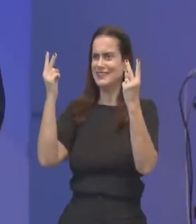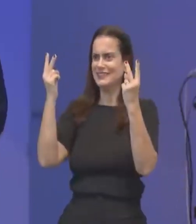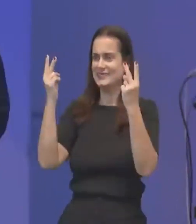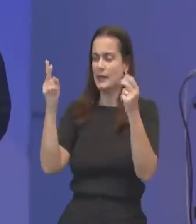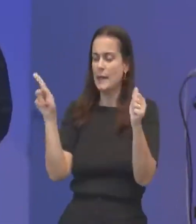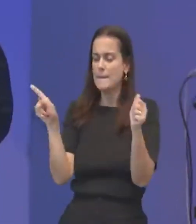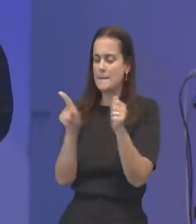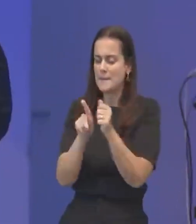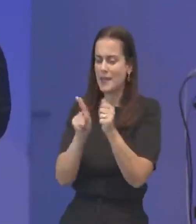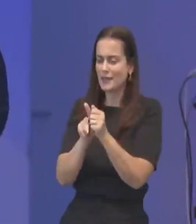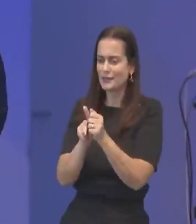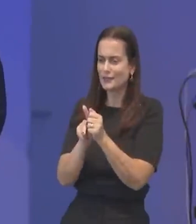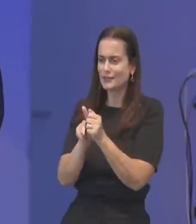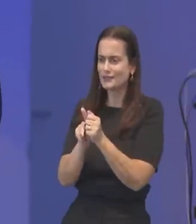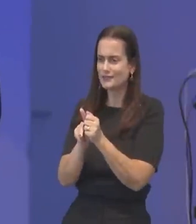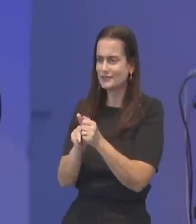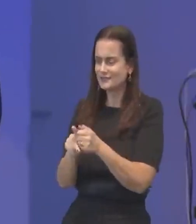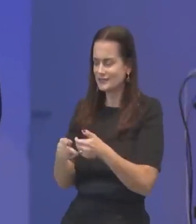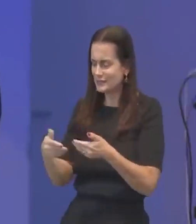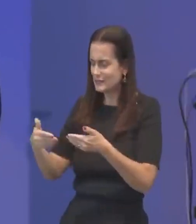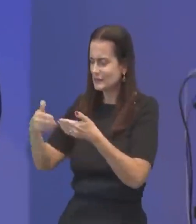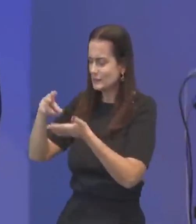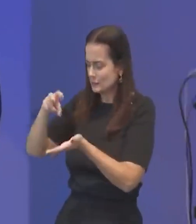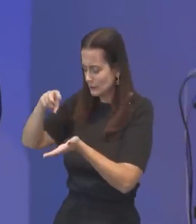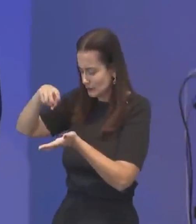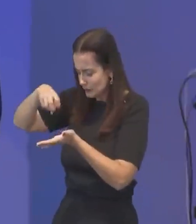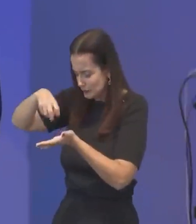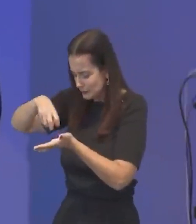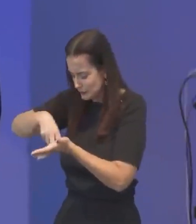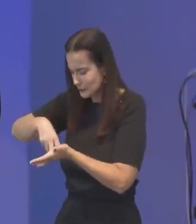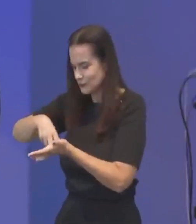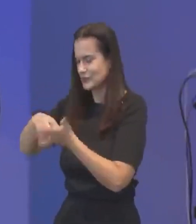Pedro se prostra diante de Cristo,